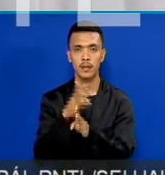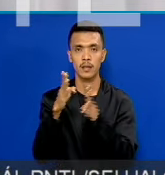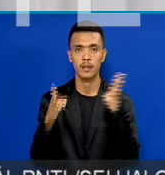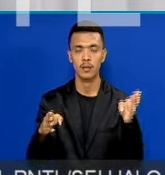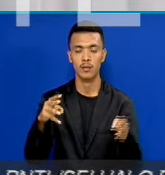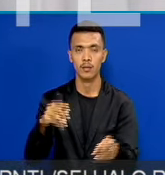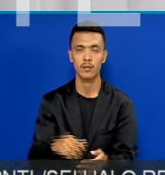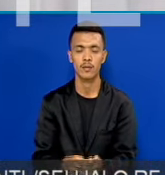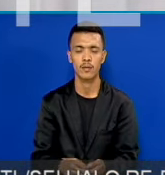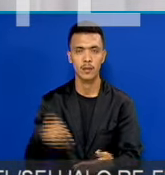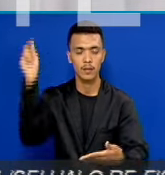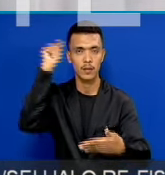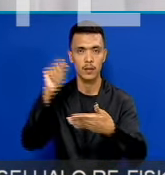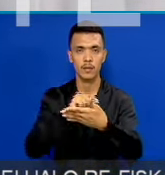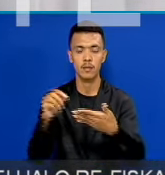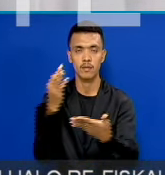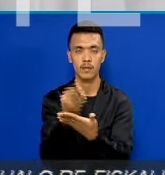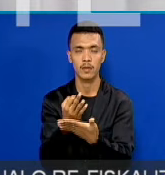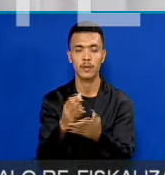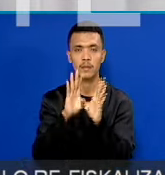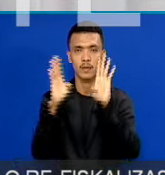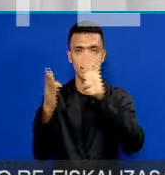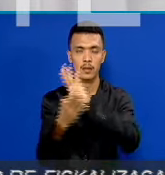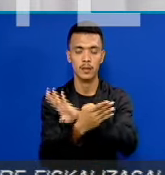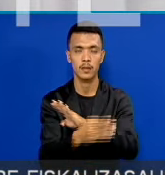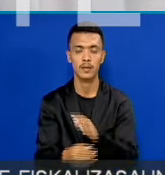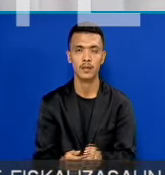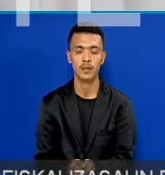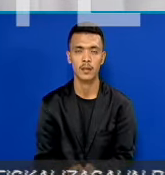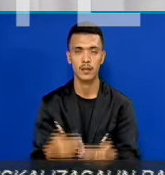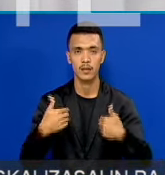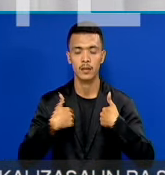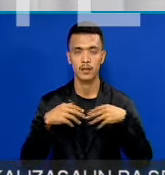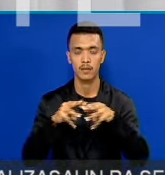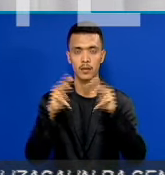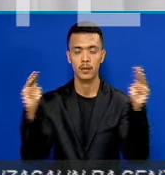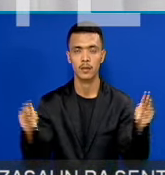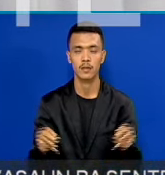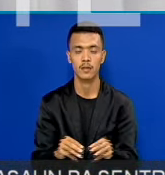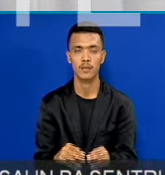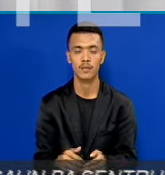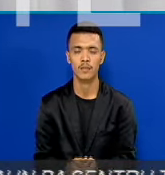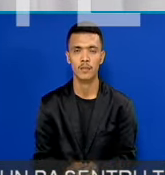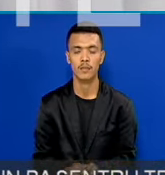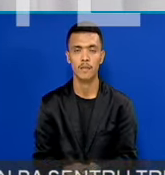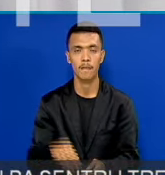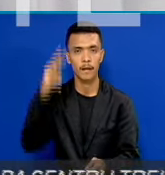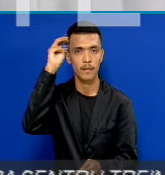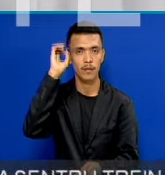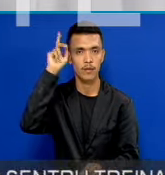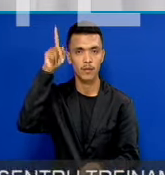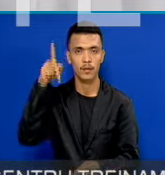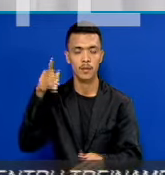das Finanças, Maxi Sai, motor de arranca e município. E aí, as obras públicas e